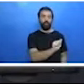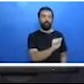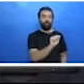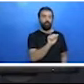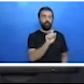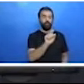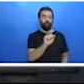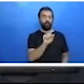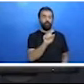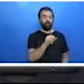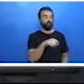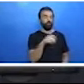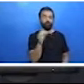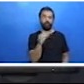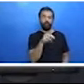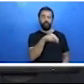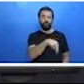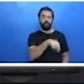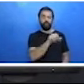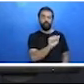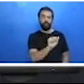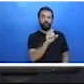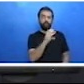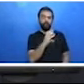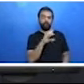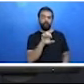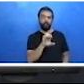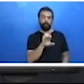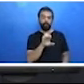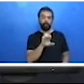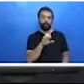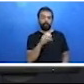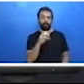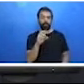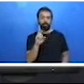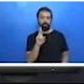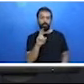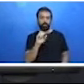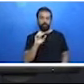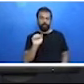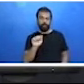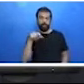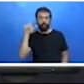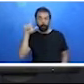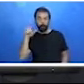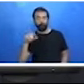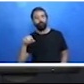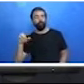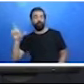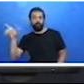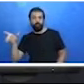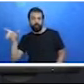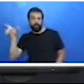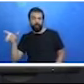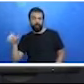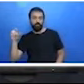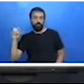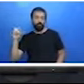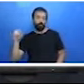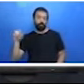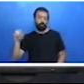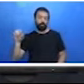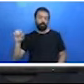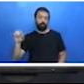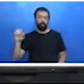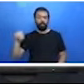no futuro. No futuro, os verbos no plural terminam com a, o, tio. Ão, o som é um pouquinho